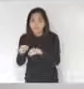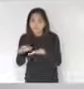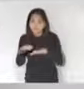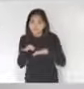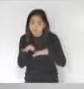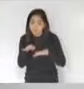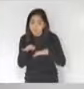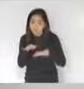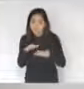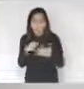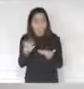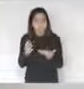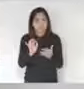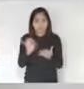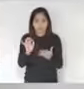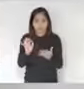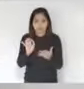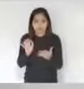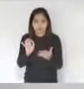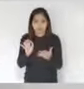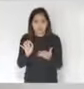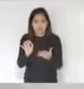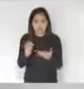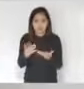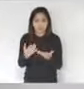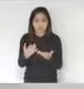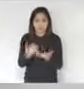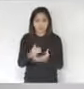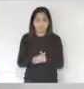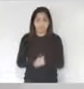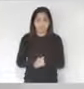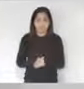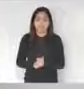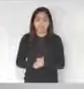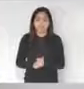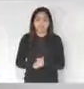recebidos, não teria tomado essa posição.